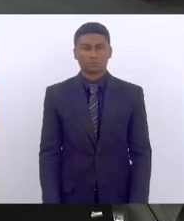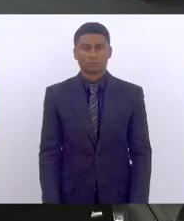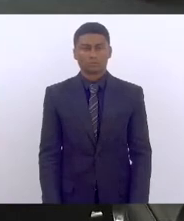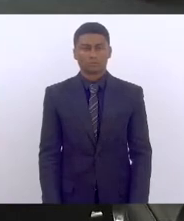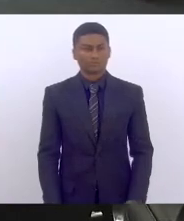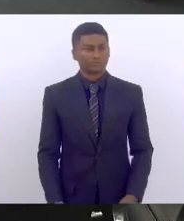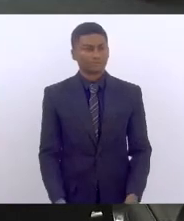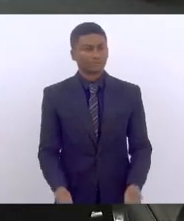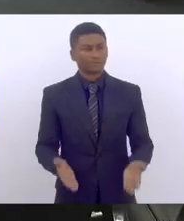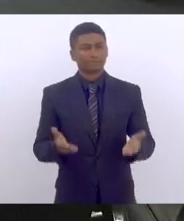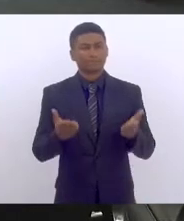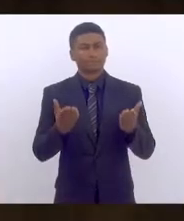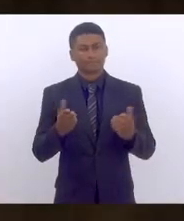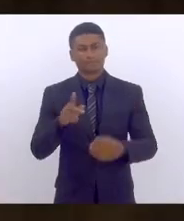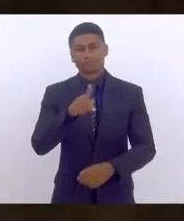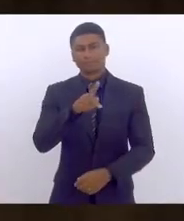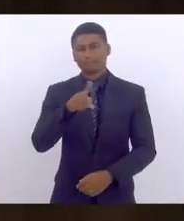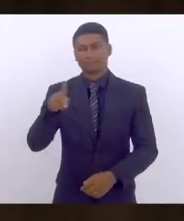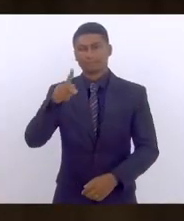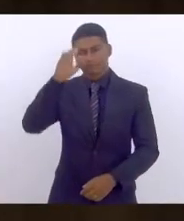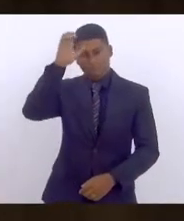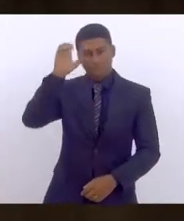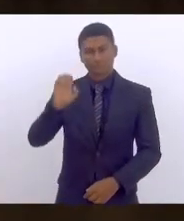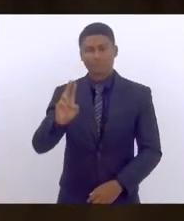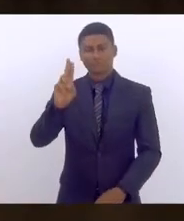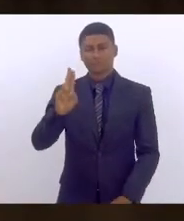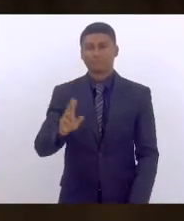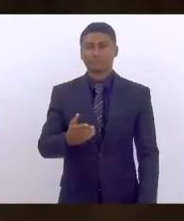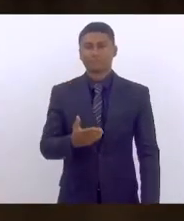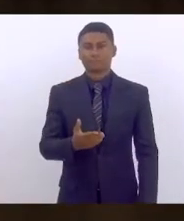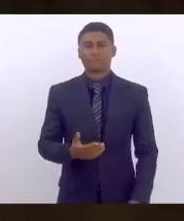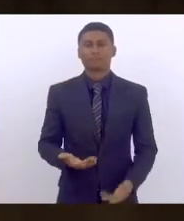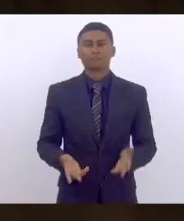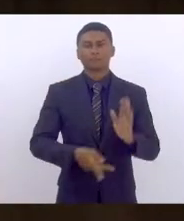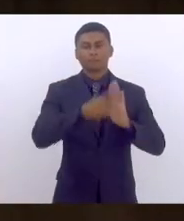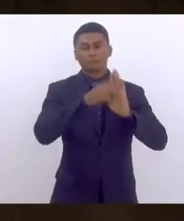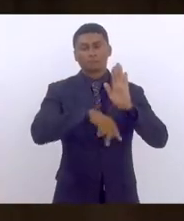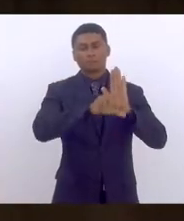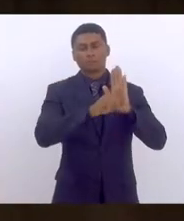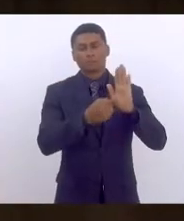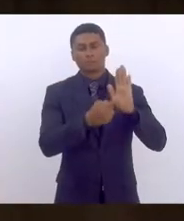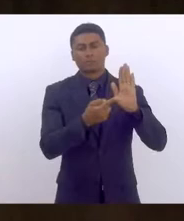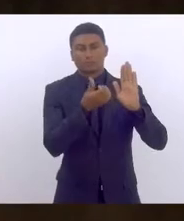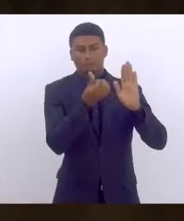Senhora presidente, deputada Tia Ju, projeto de lei